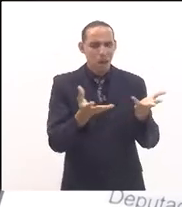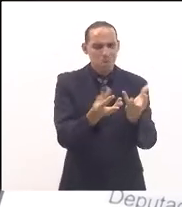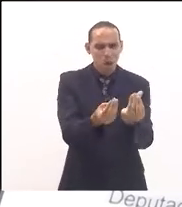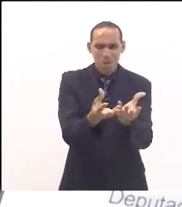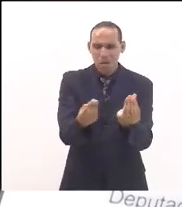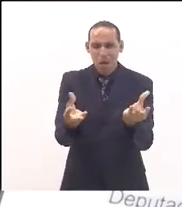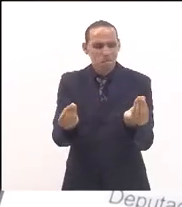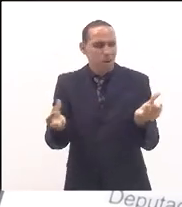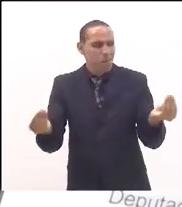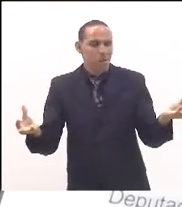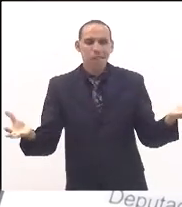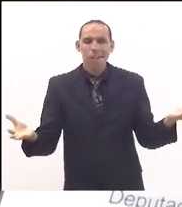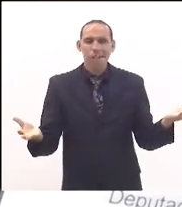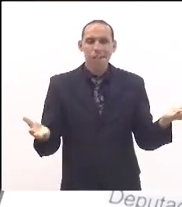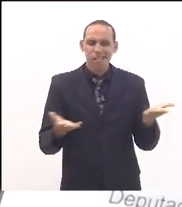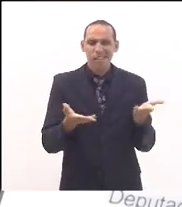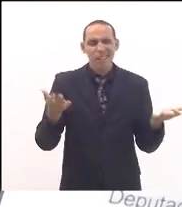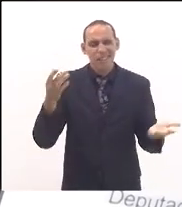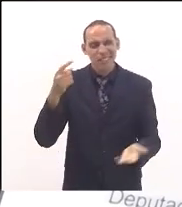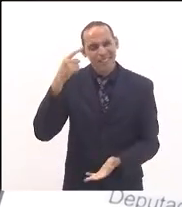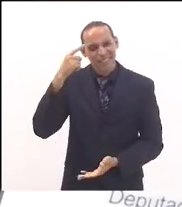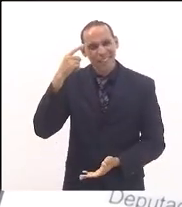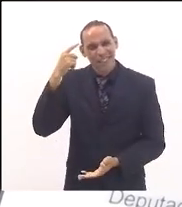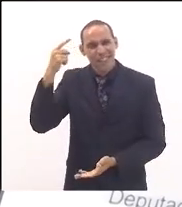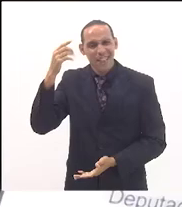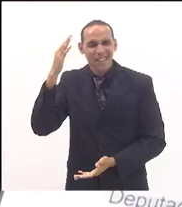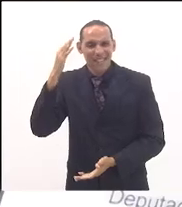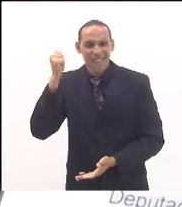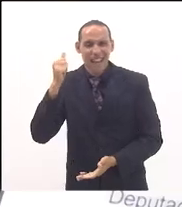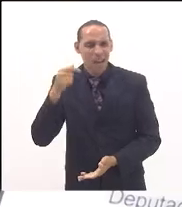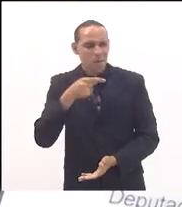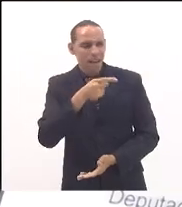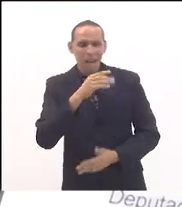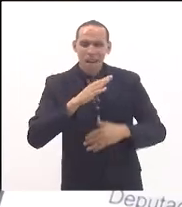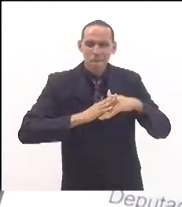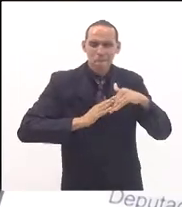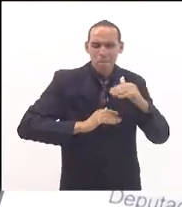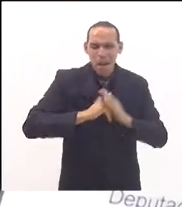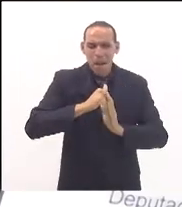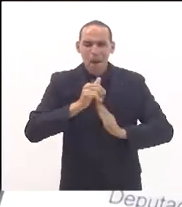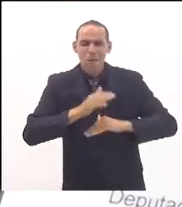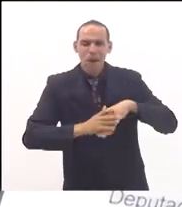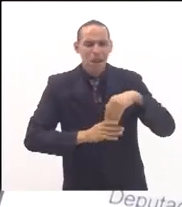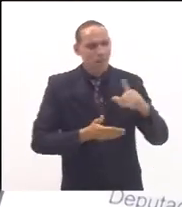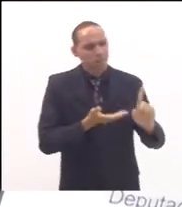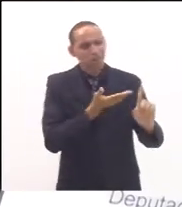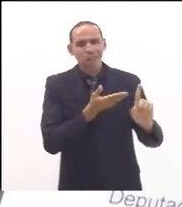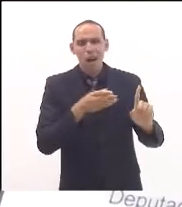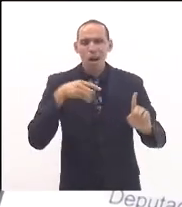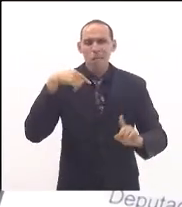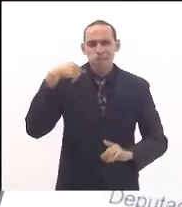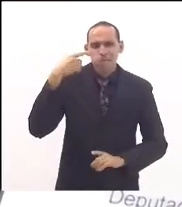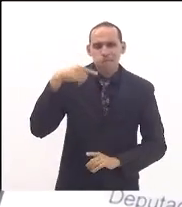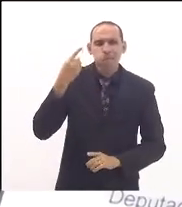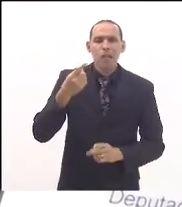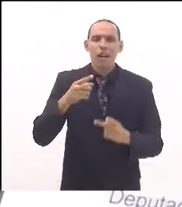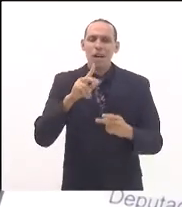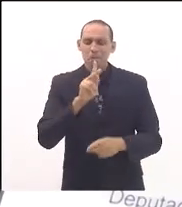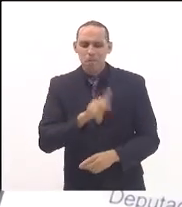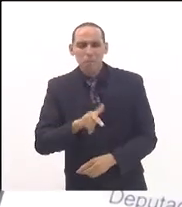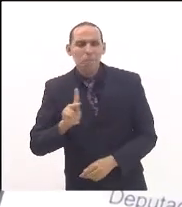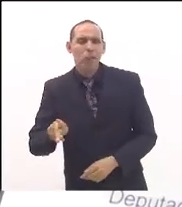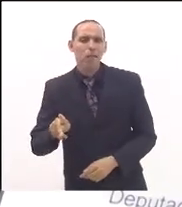já tem ideia de todas as suas qualificações encontro advogada enquanto